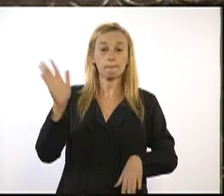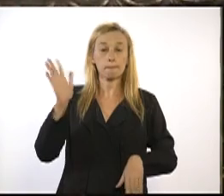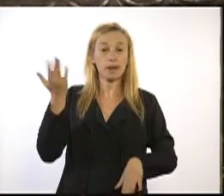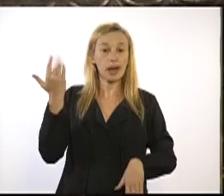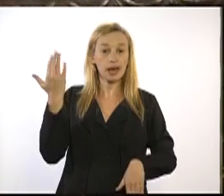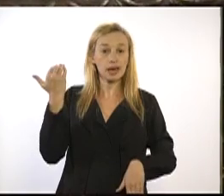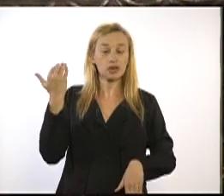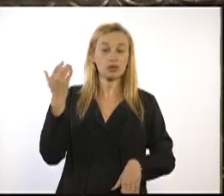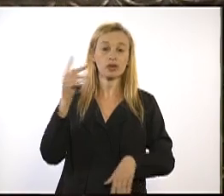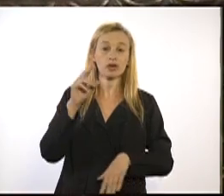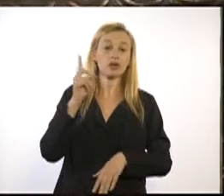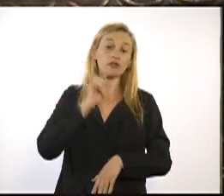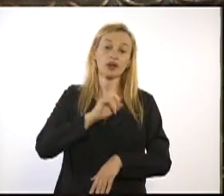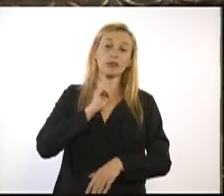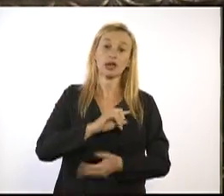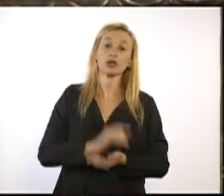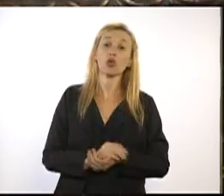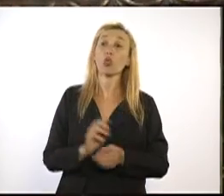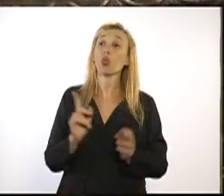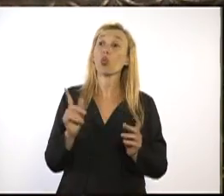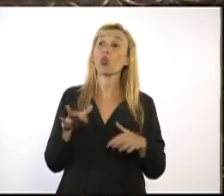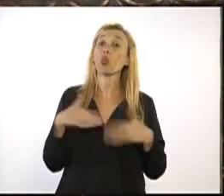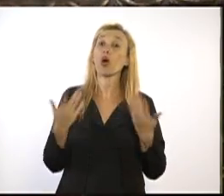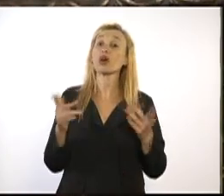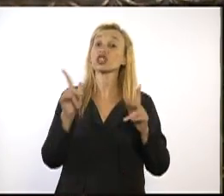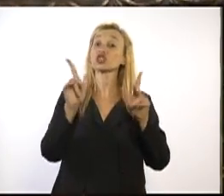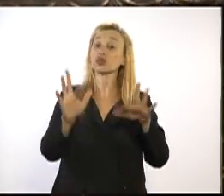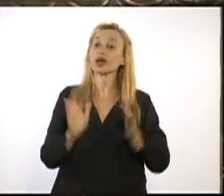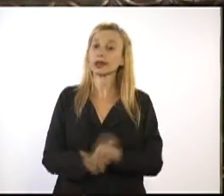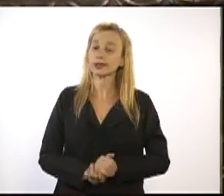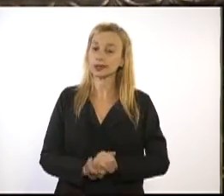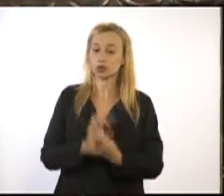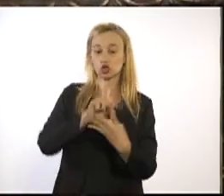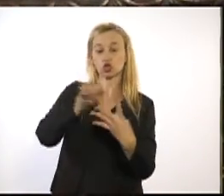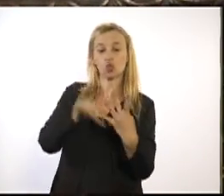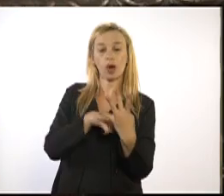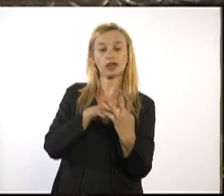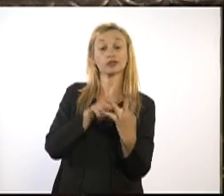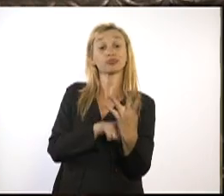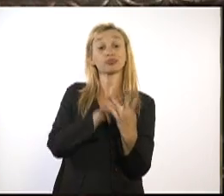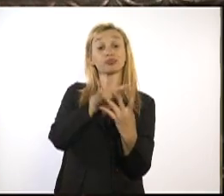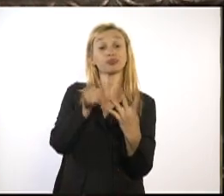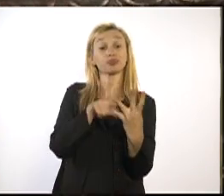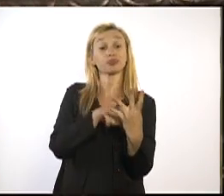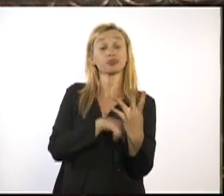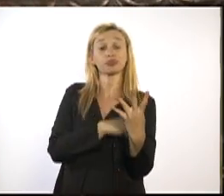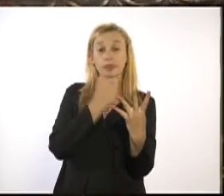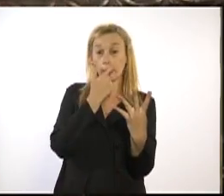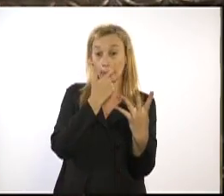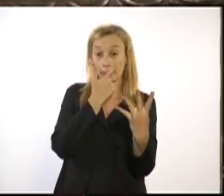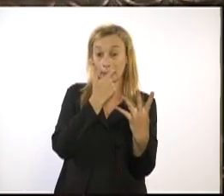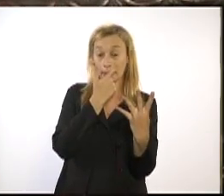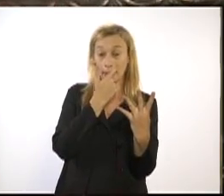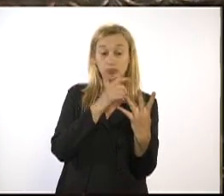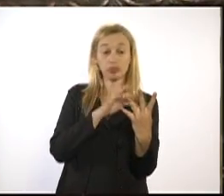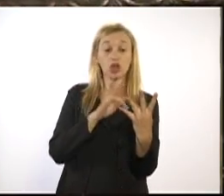Quais são as diferenças entre esses dois pares? E qual é a diferença entre os